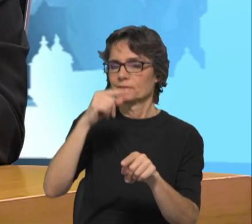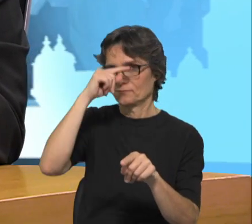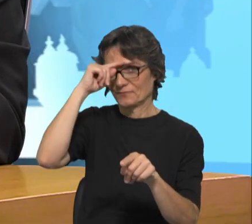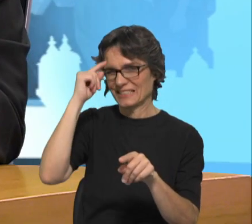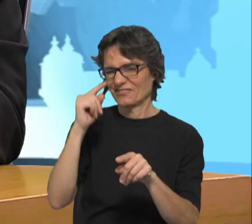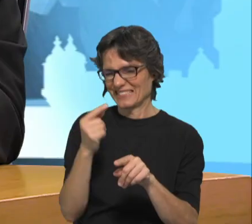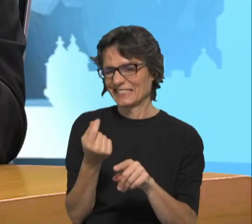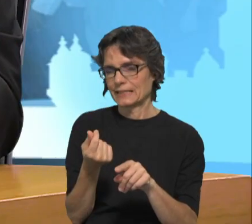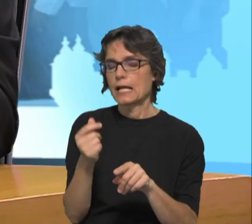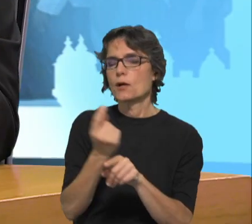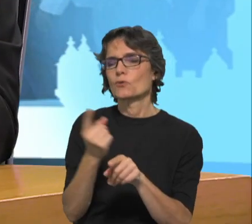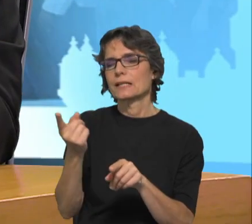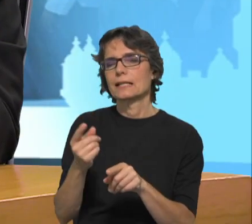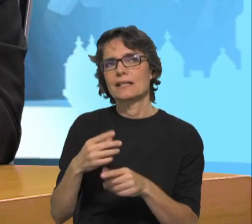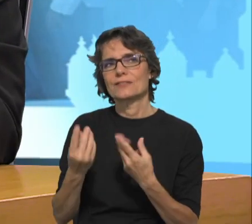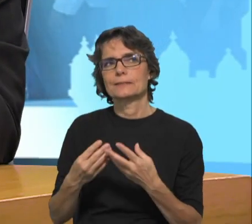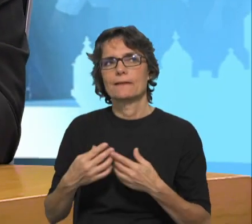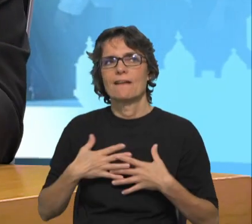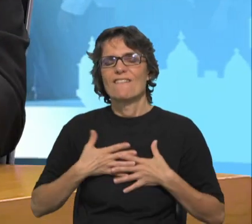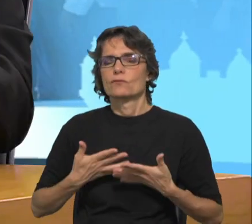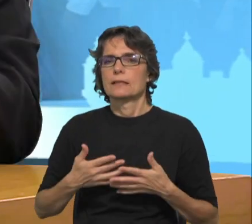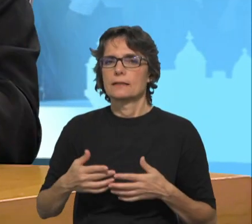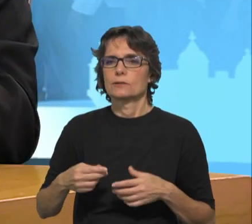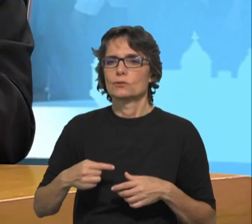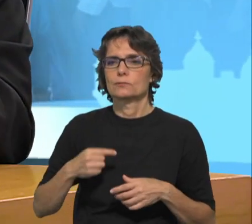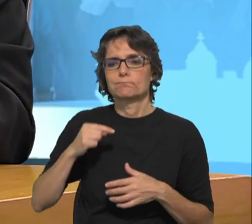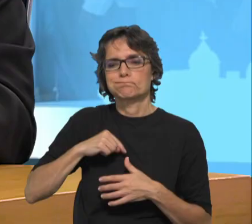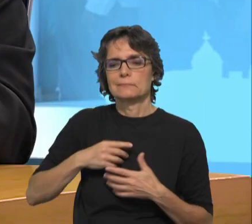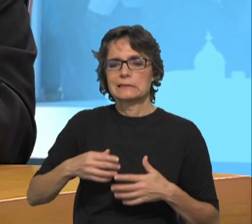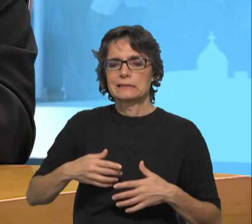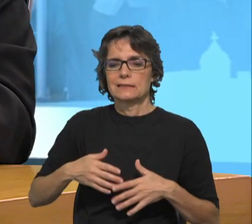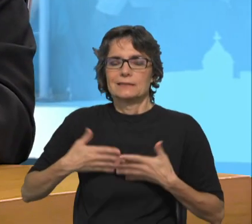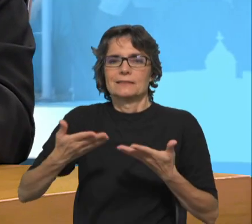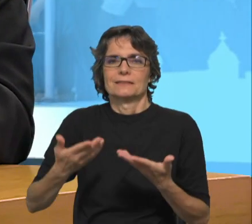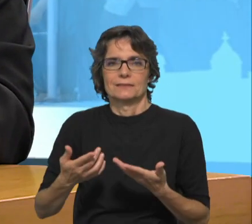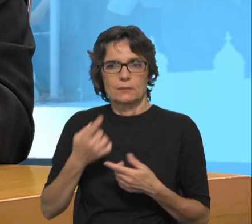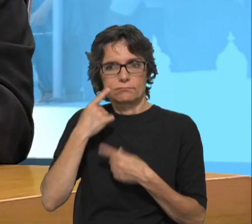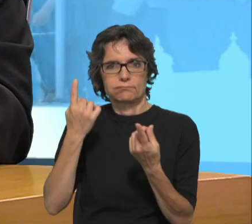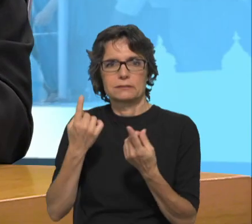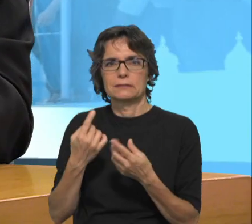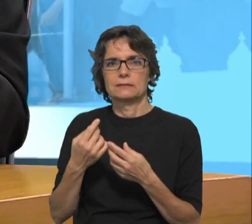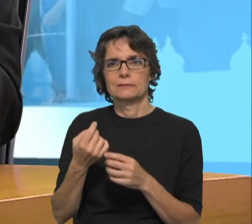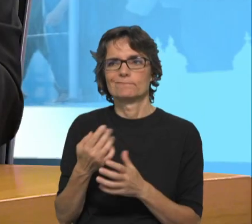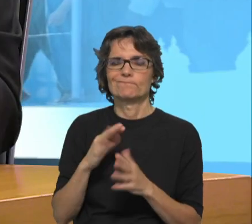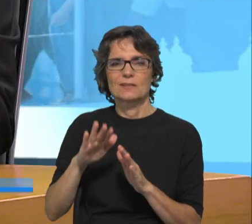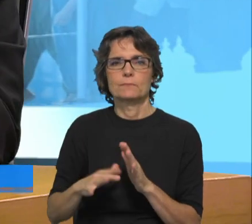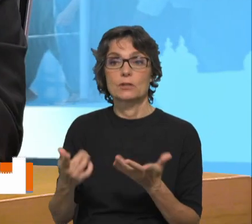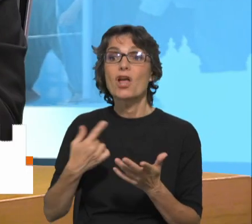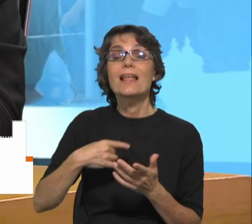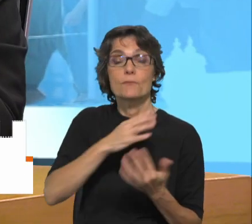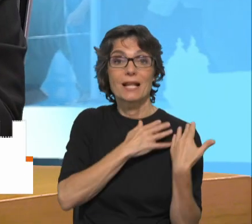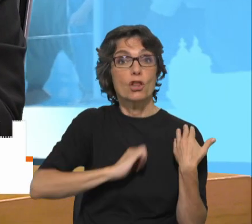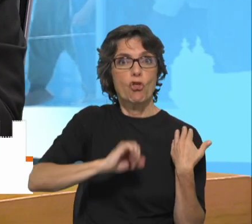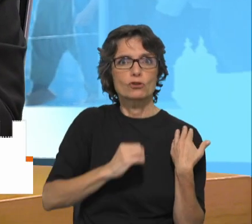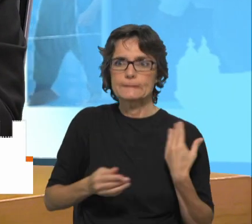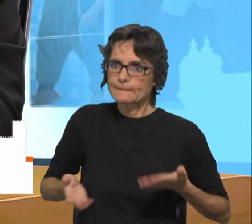que eles se sintam motivados e que tomem a iniciativa. Penso que também é a nossa responsabilidade envolvê-los e, no fundo, também potenciar aquilo